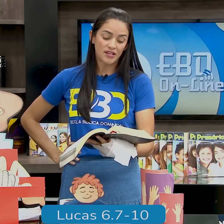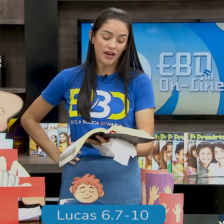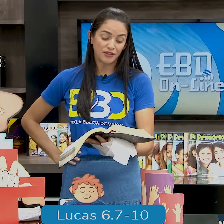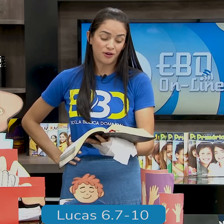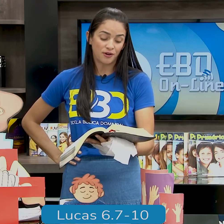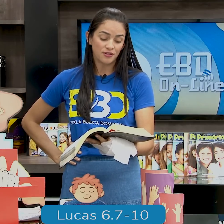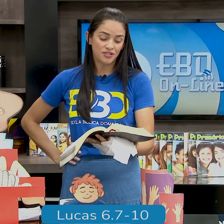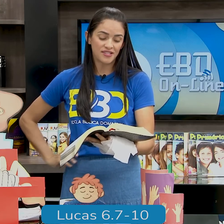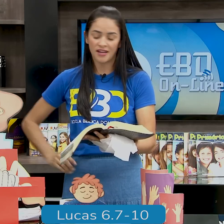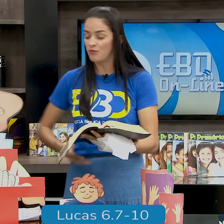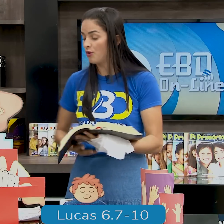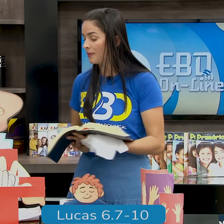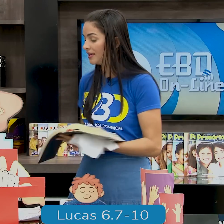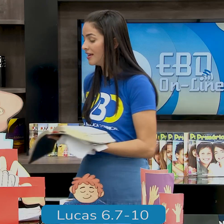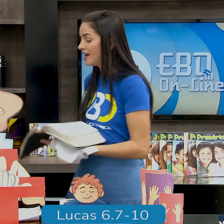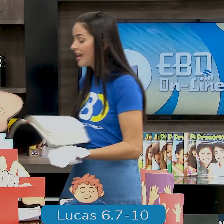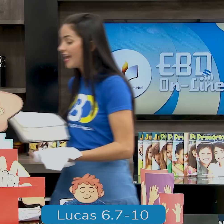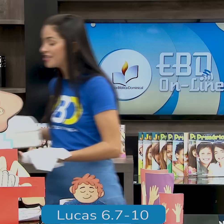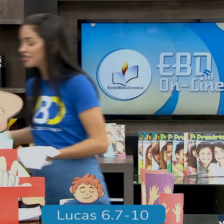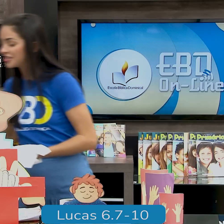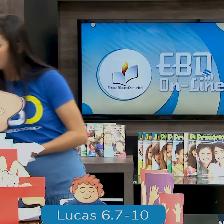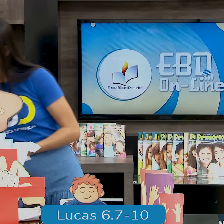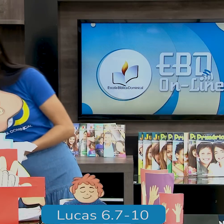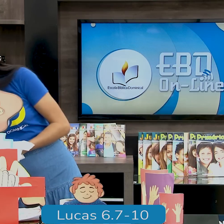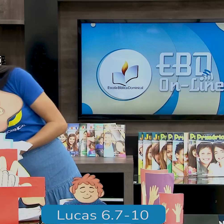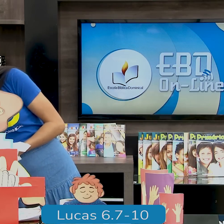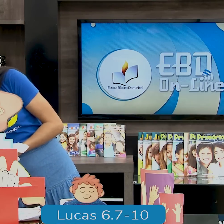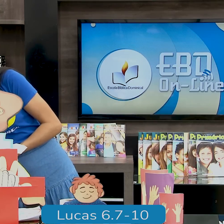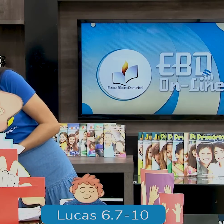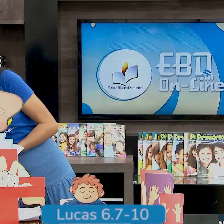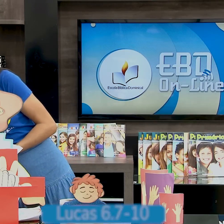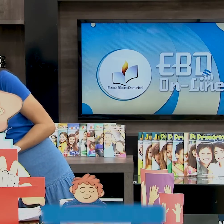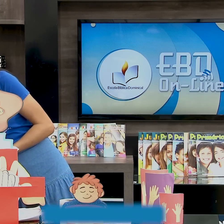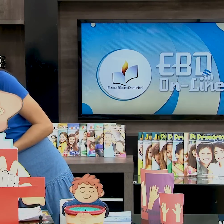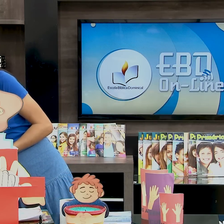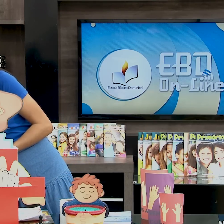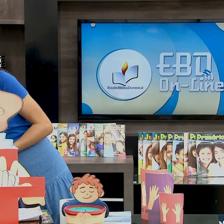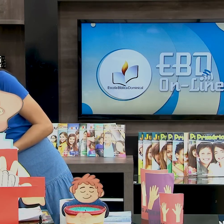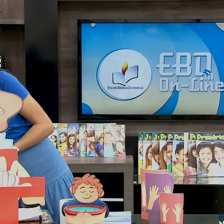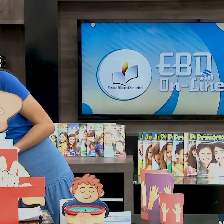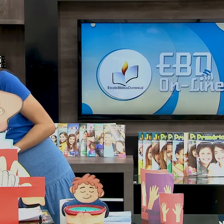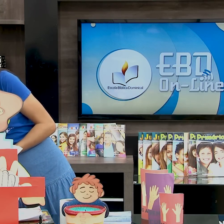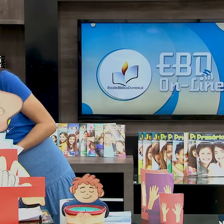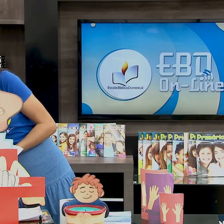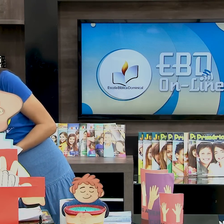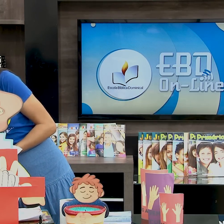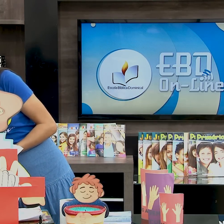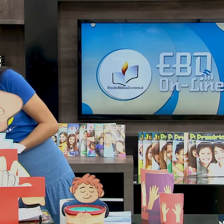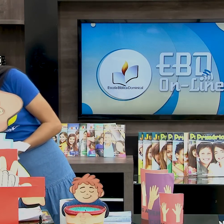ficando todos ao redor disse ao homem estende a mão